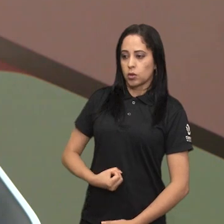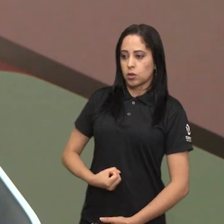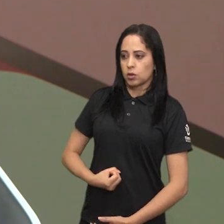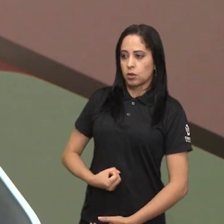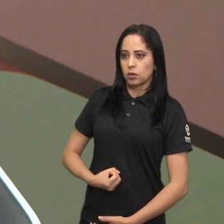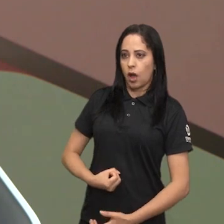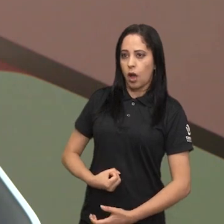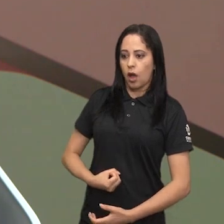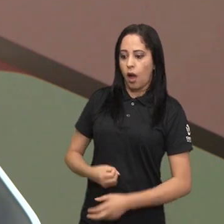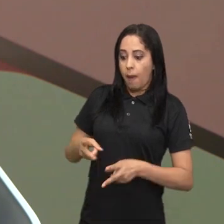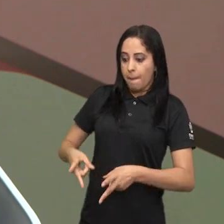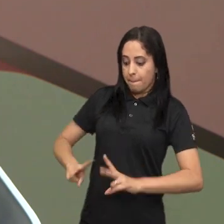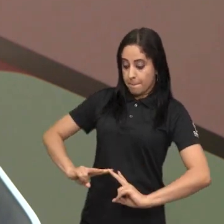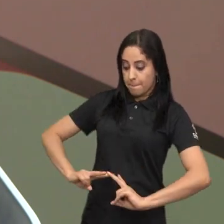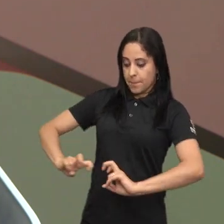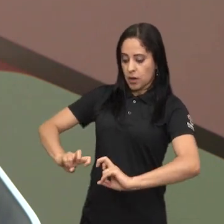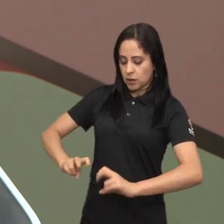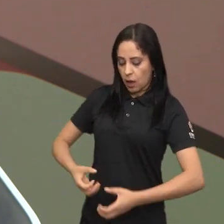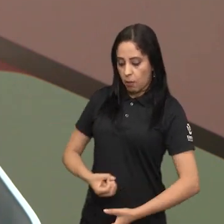nem